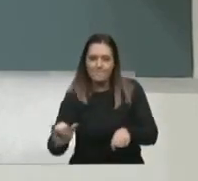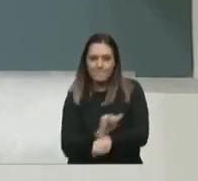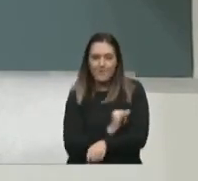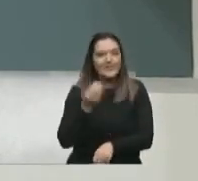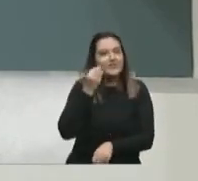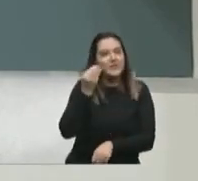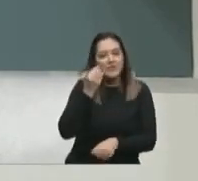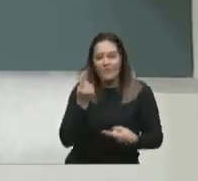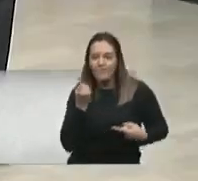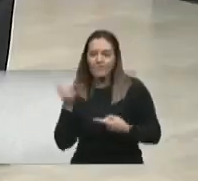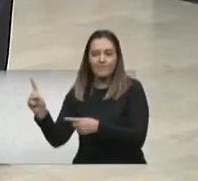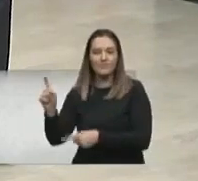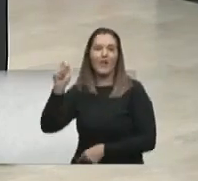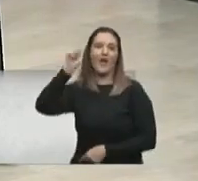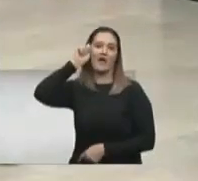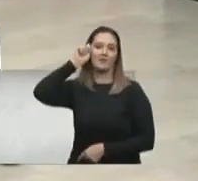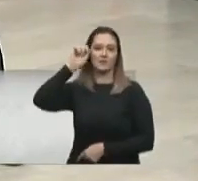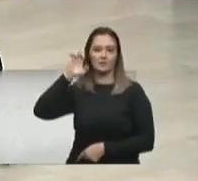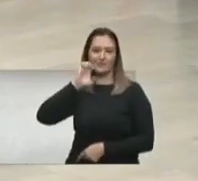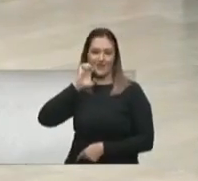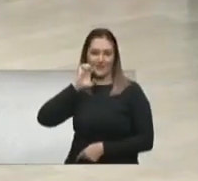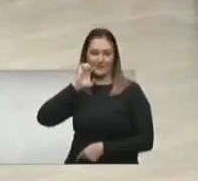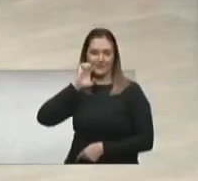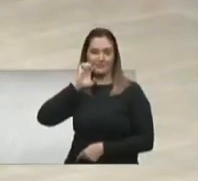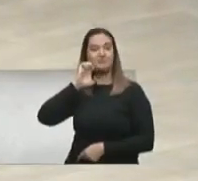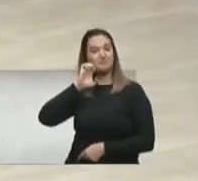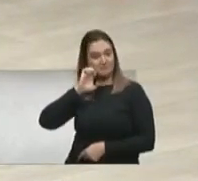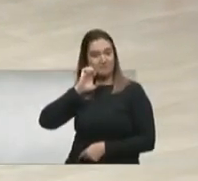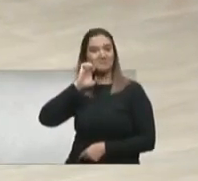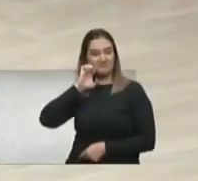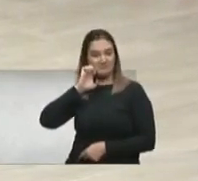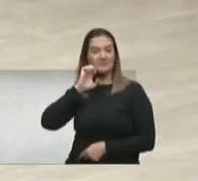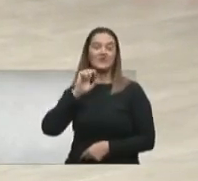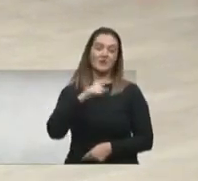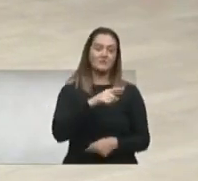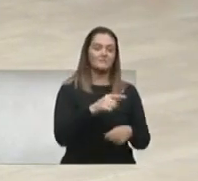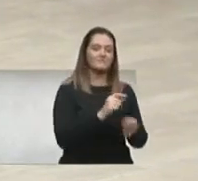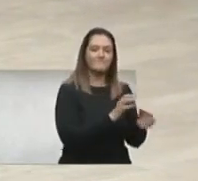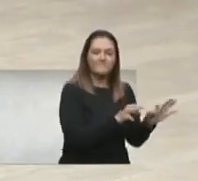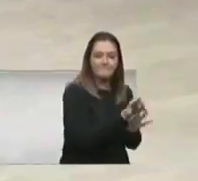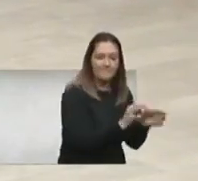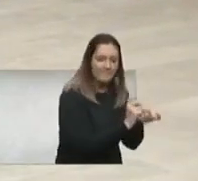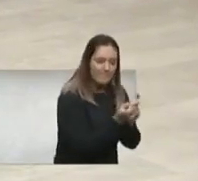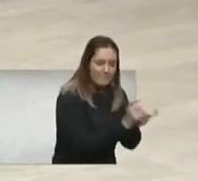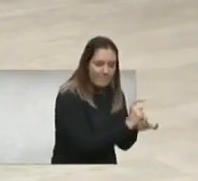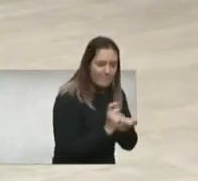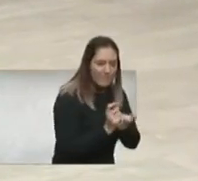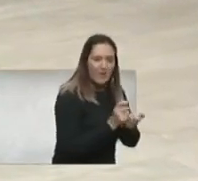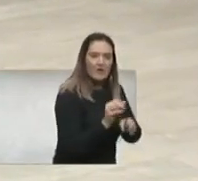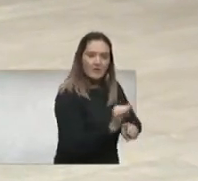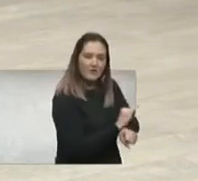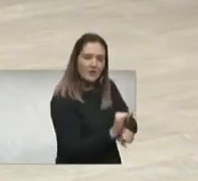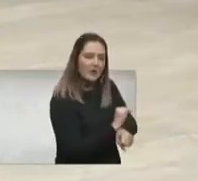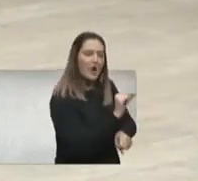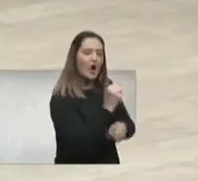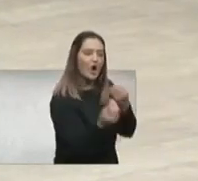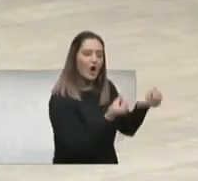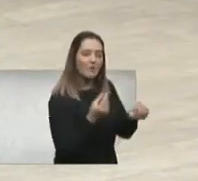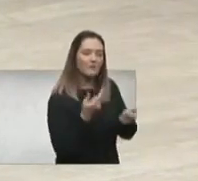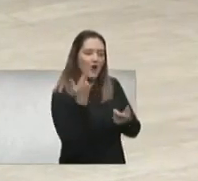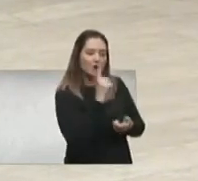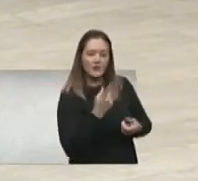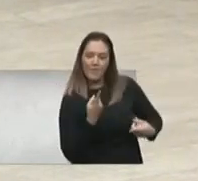Adão e Eva. E eles, então, o próprio inimigo com os seus anjos maus, elaboraram uma tentação específica para Adão e